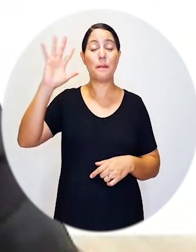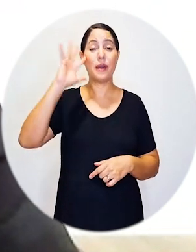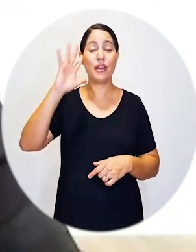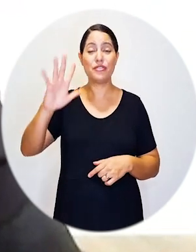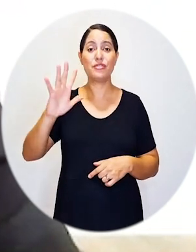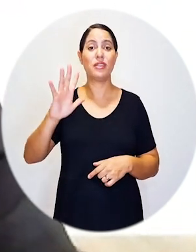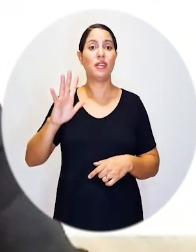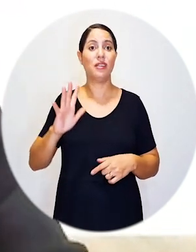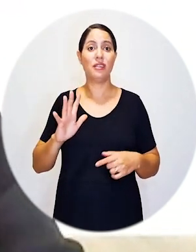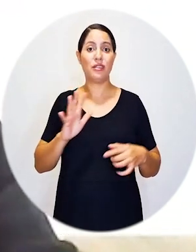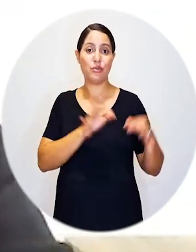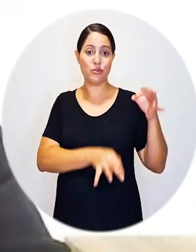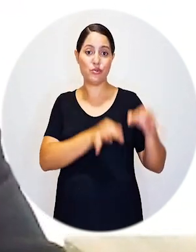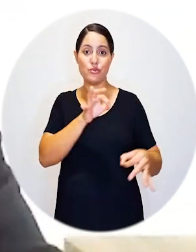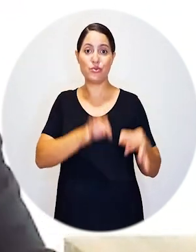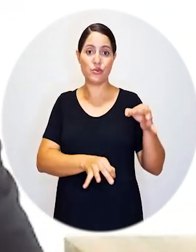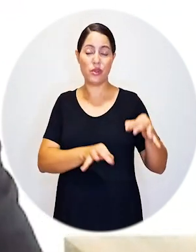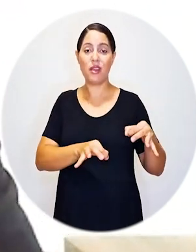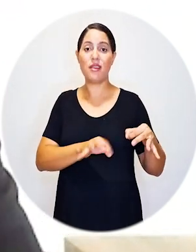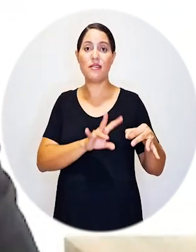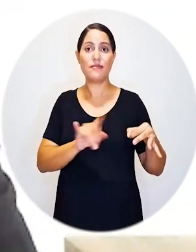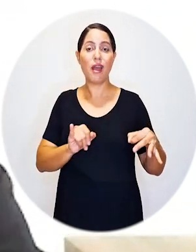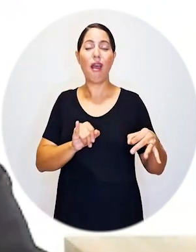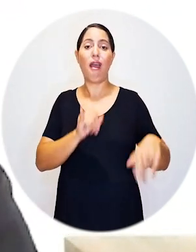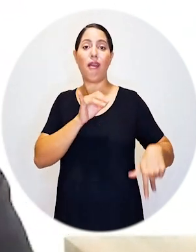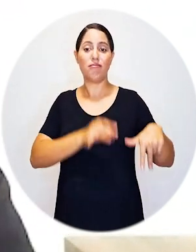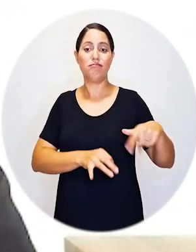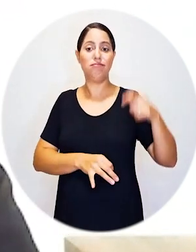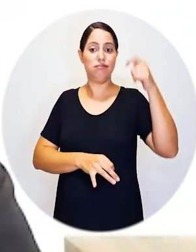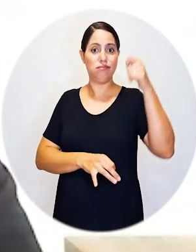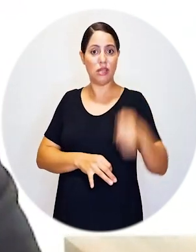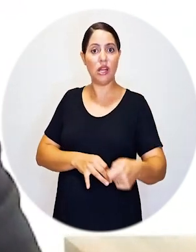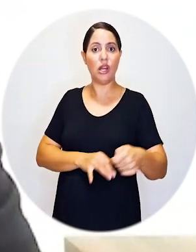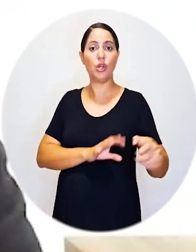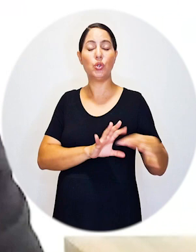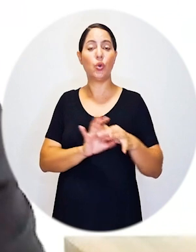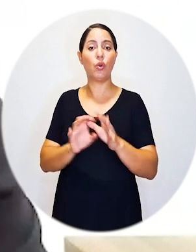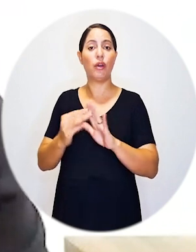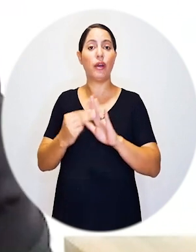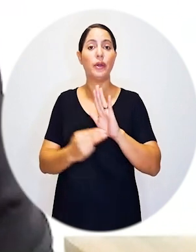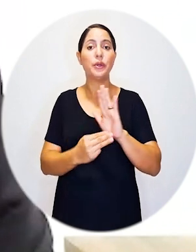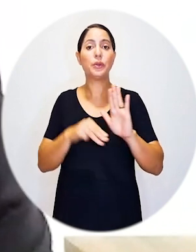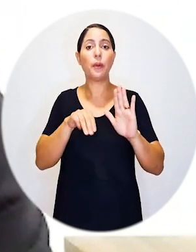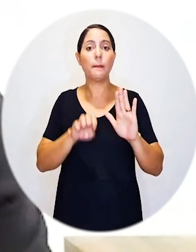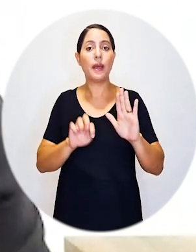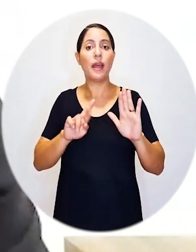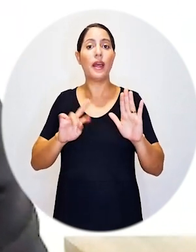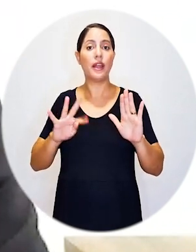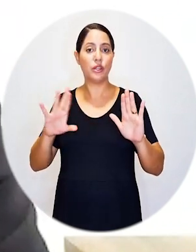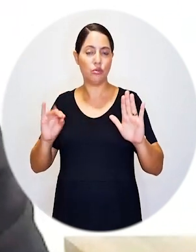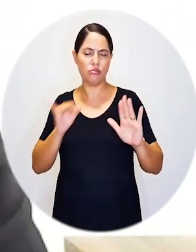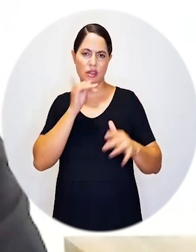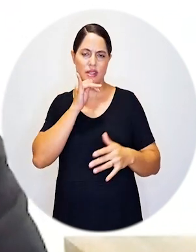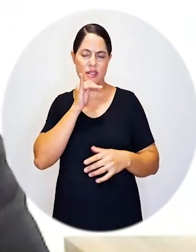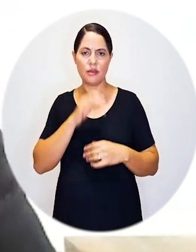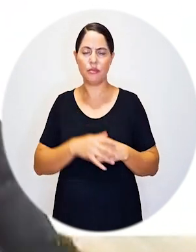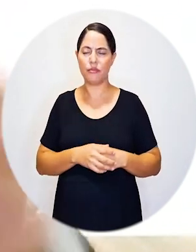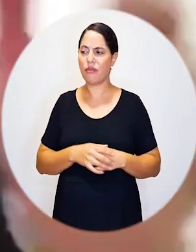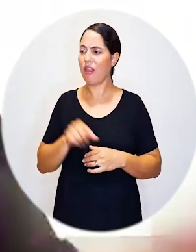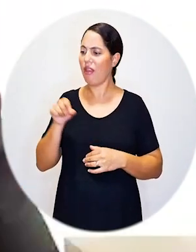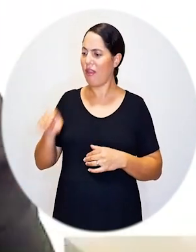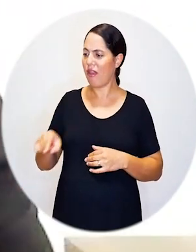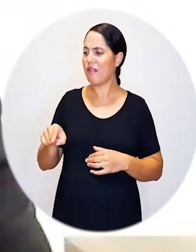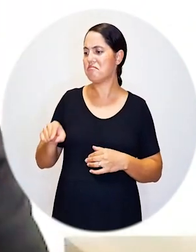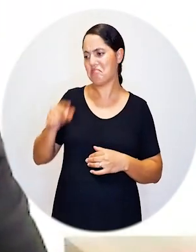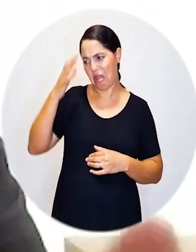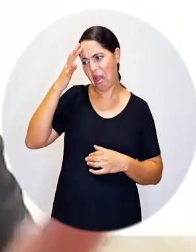processo termine com uma decisão a respeito do mérito, que a última decisão do processo seja uma decisão que diga que